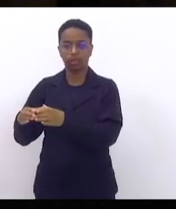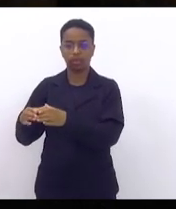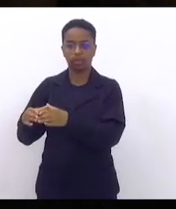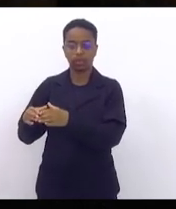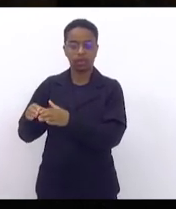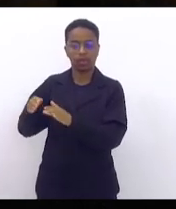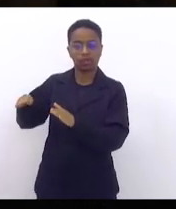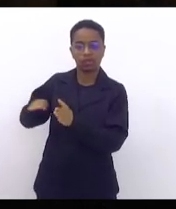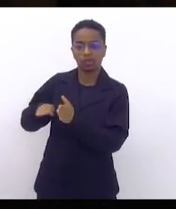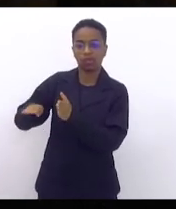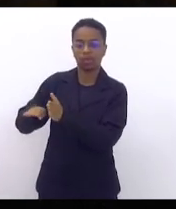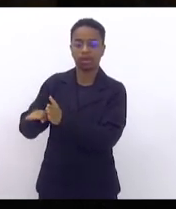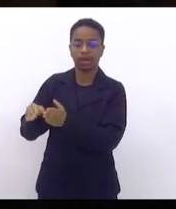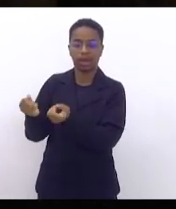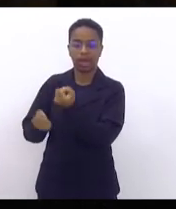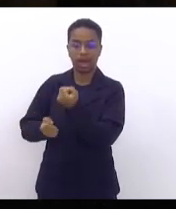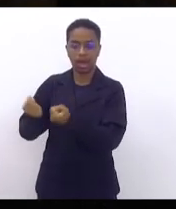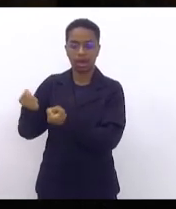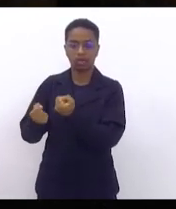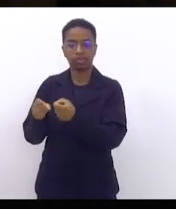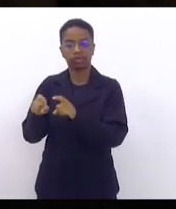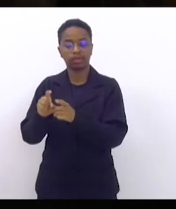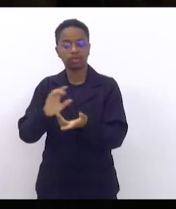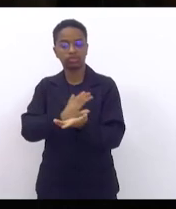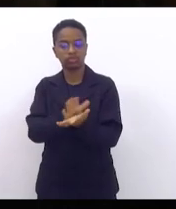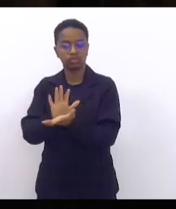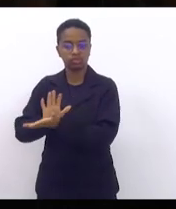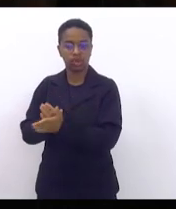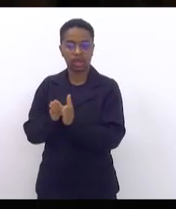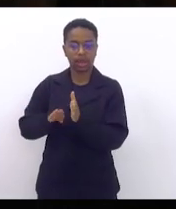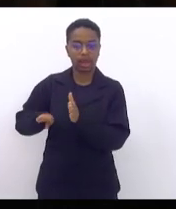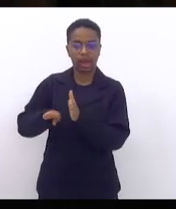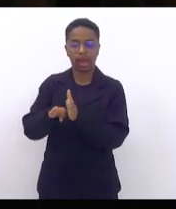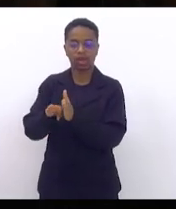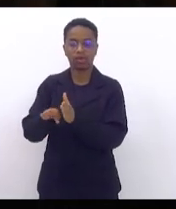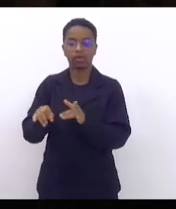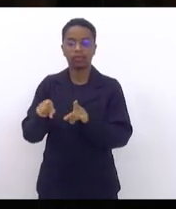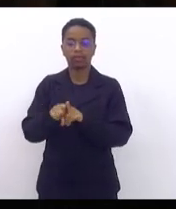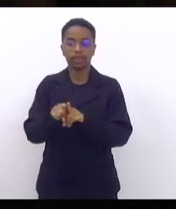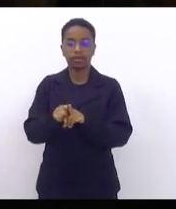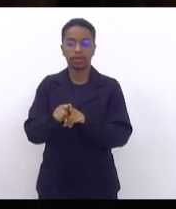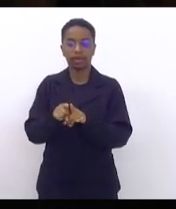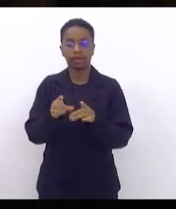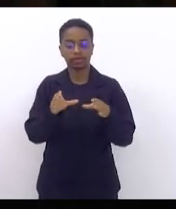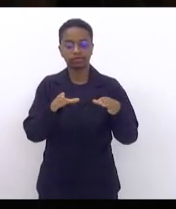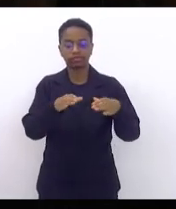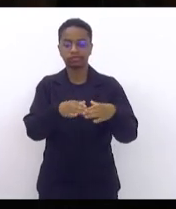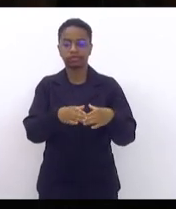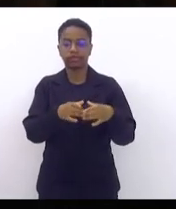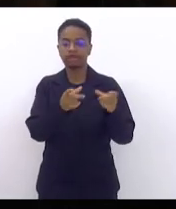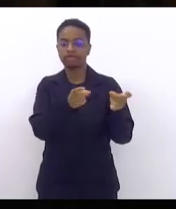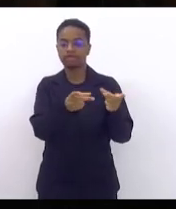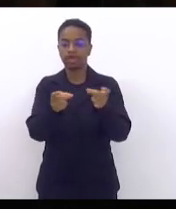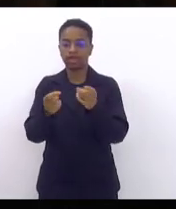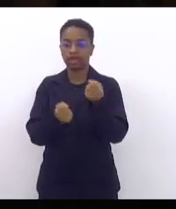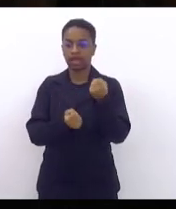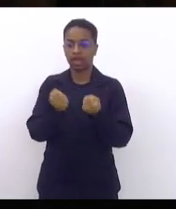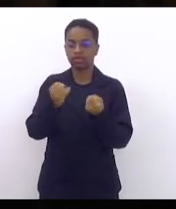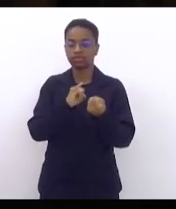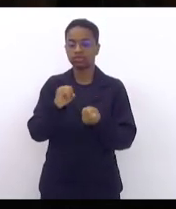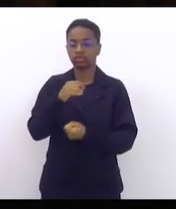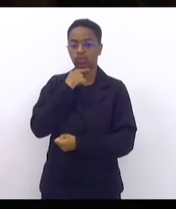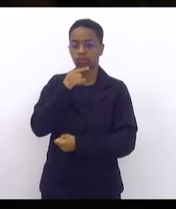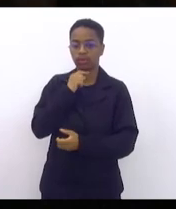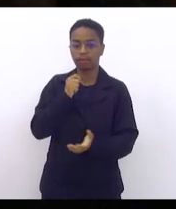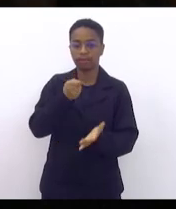de depenar carro nos depósitos e até mesmo pela indústria dos Leilões dos carros que não podem pagar as